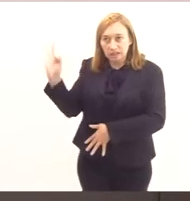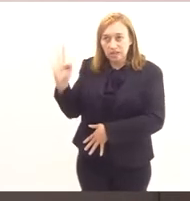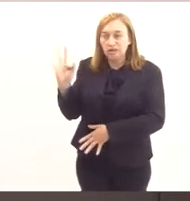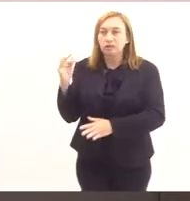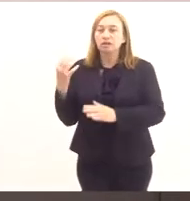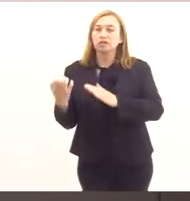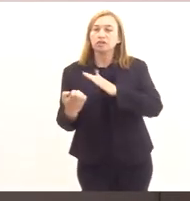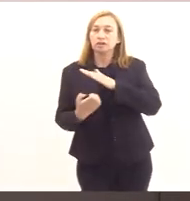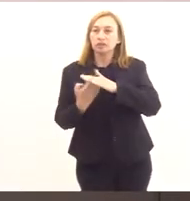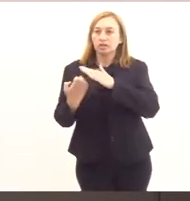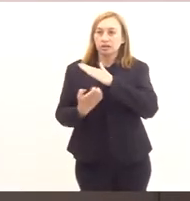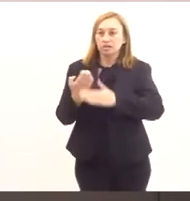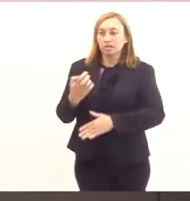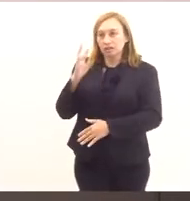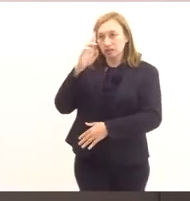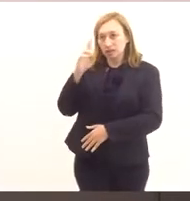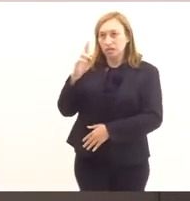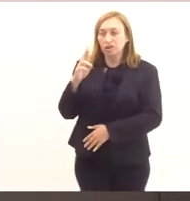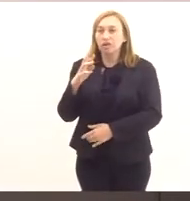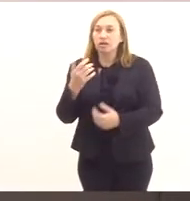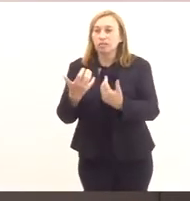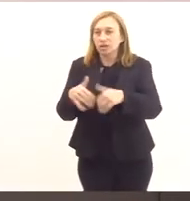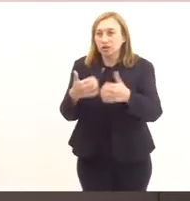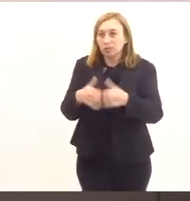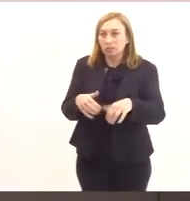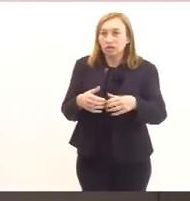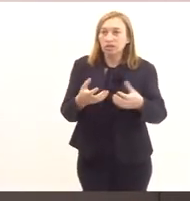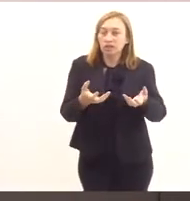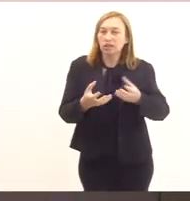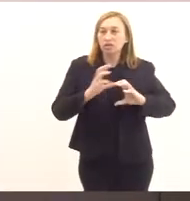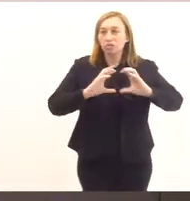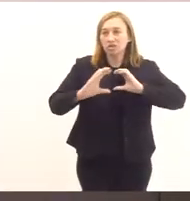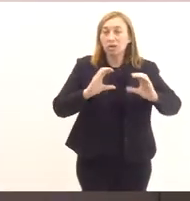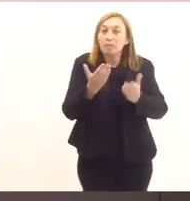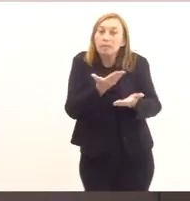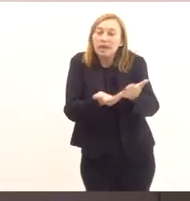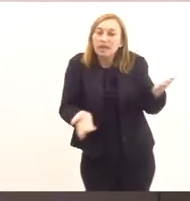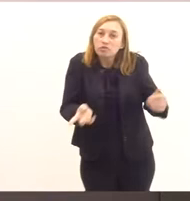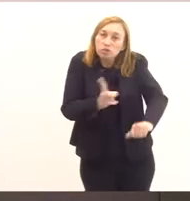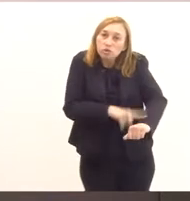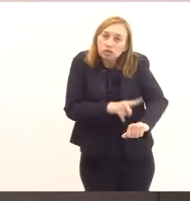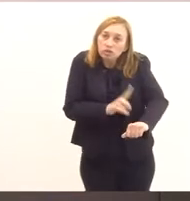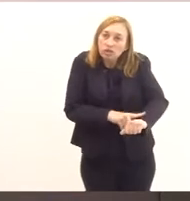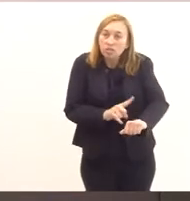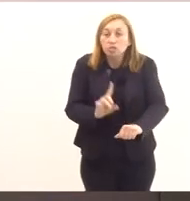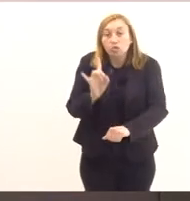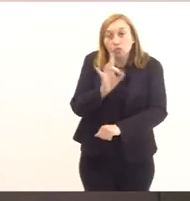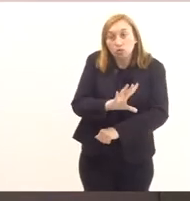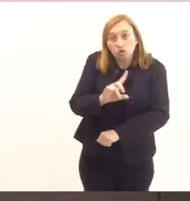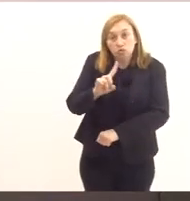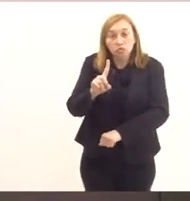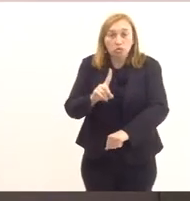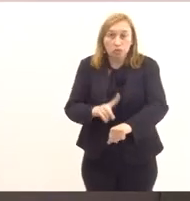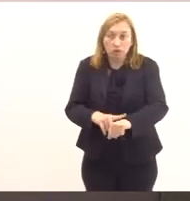empresariais de Petrópolis que querem essa interlocução mas que infelizmente perdemos um tempo incrível da última vez da penúltima vez porque